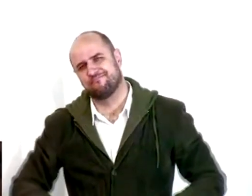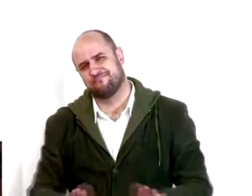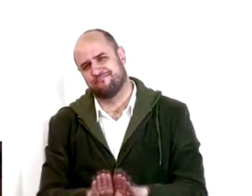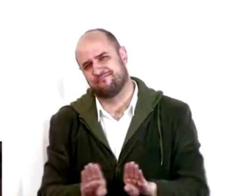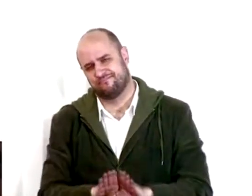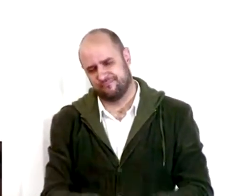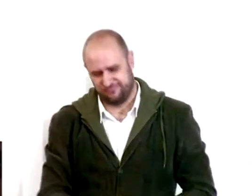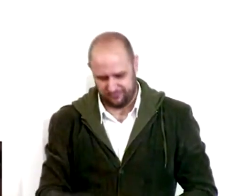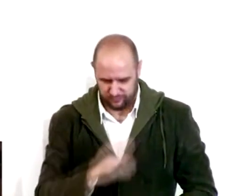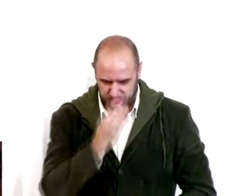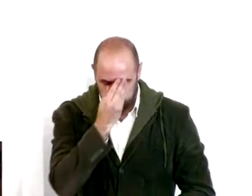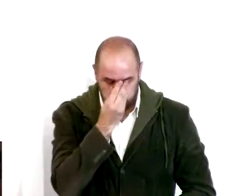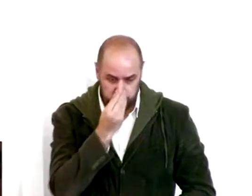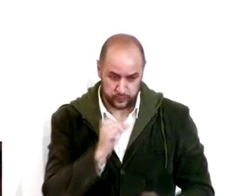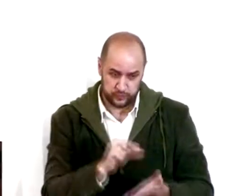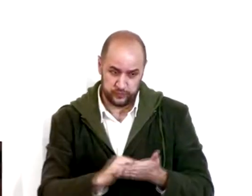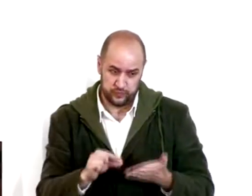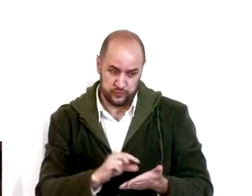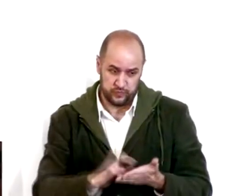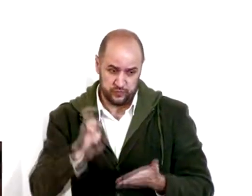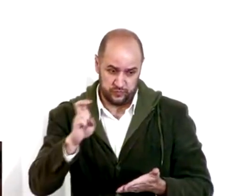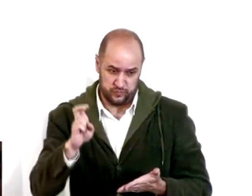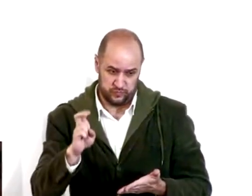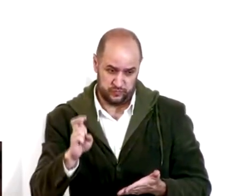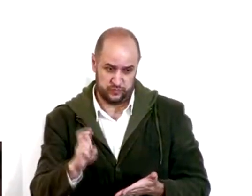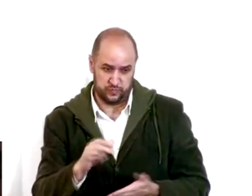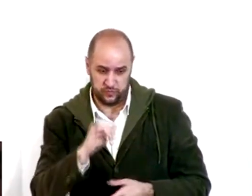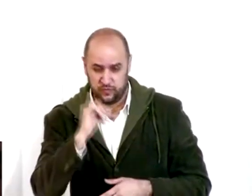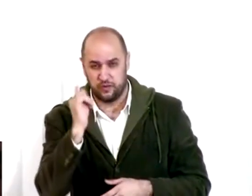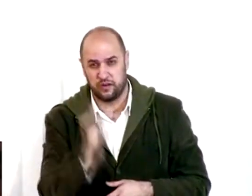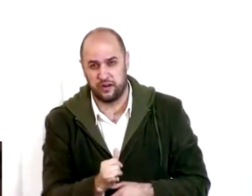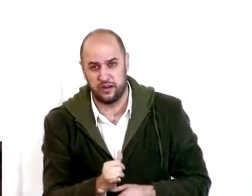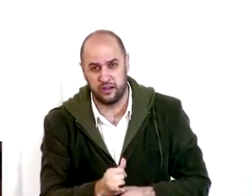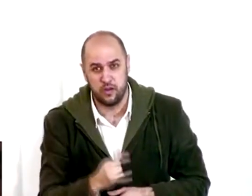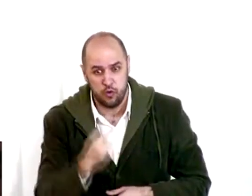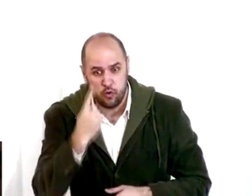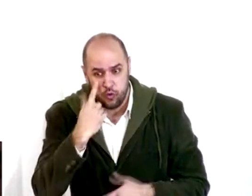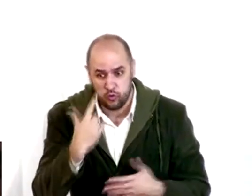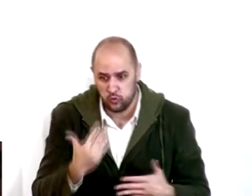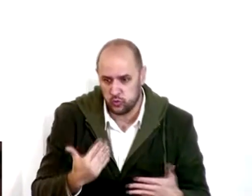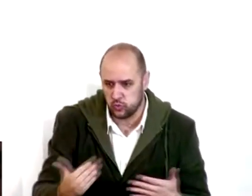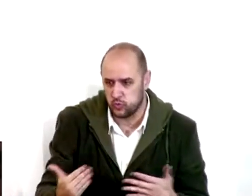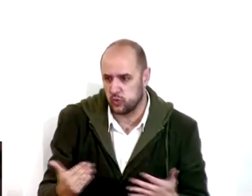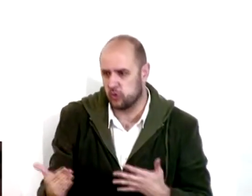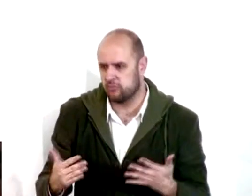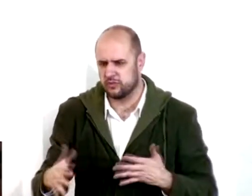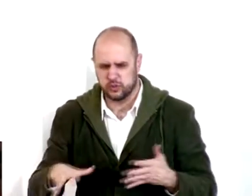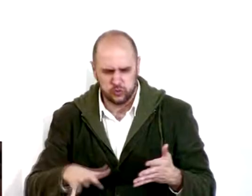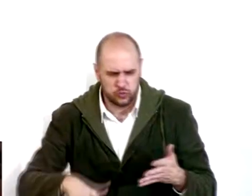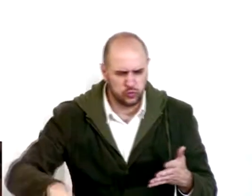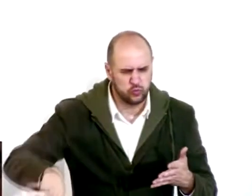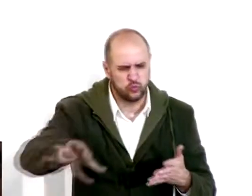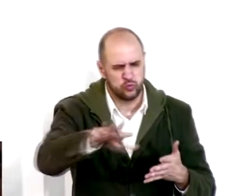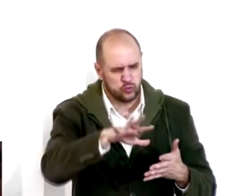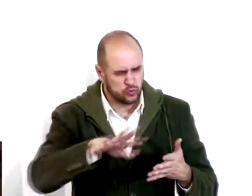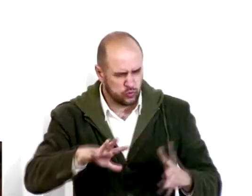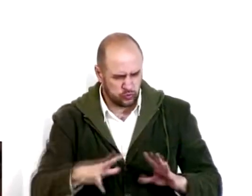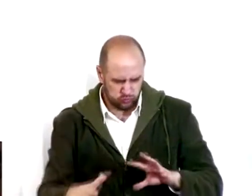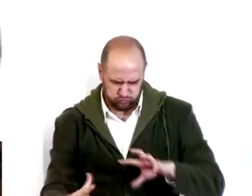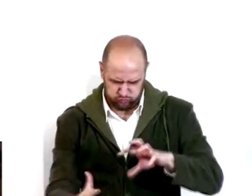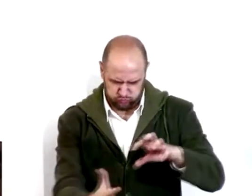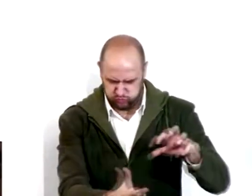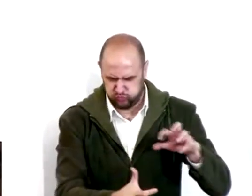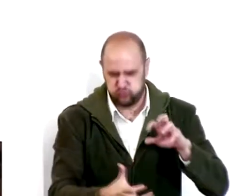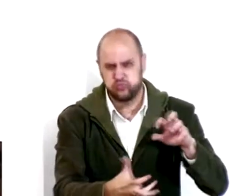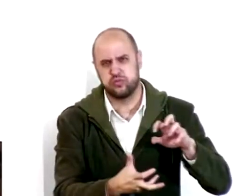O verso 5, parte B, nos diz: vacilam todos os fundamentos da terra.